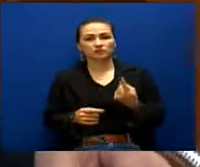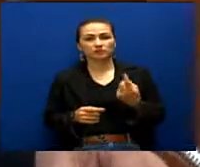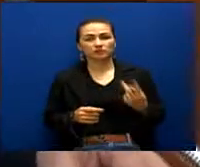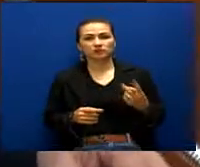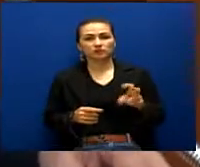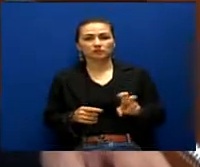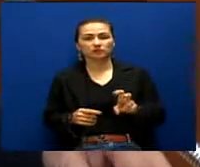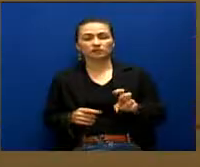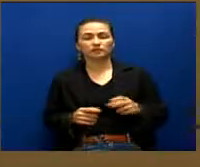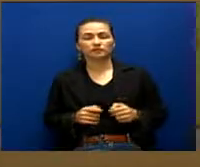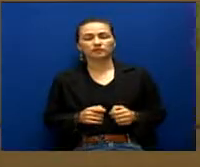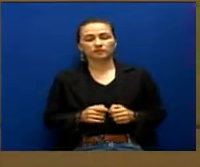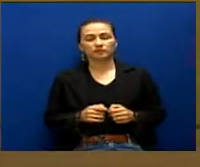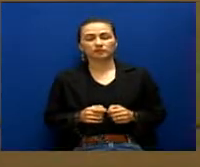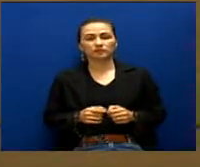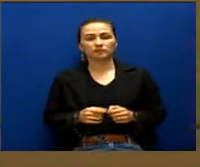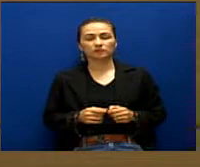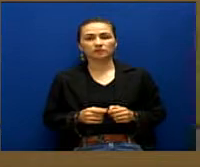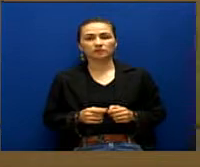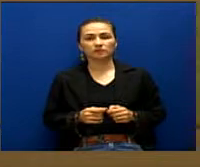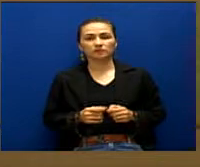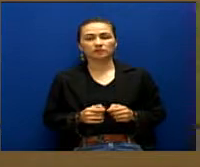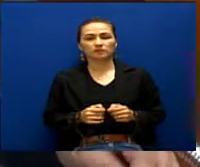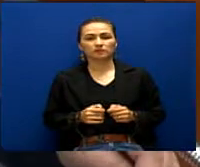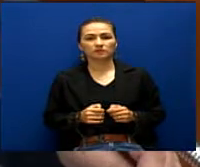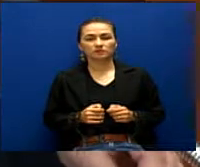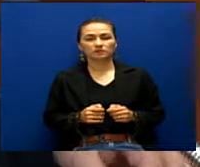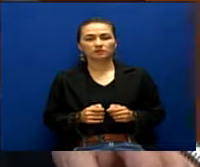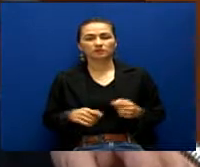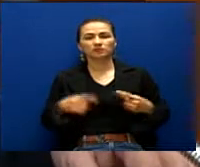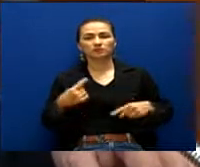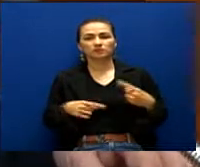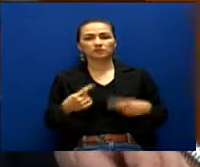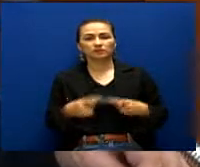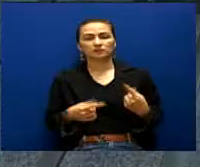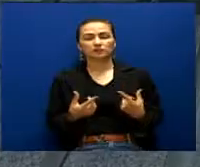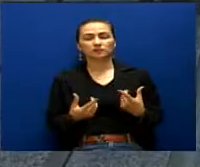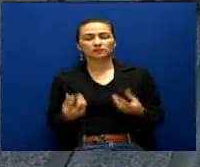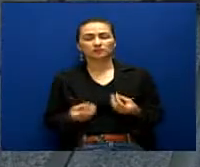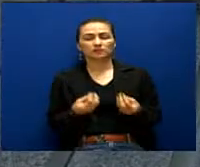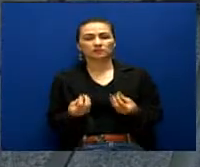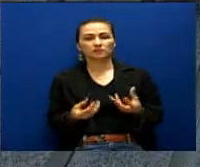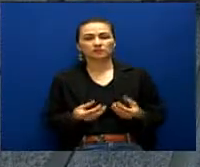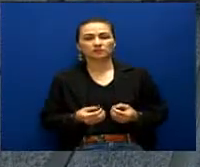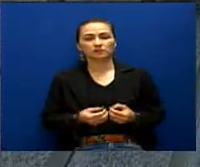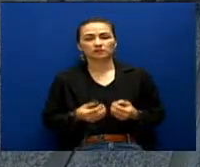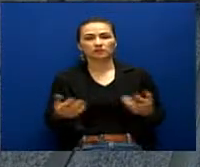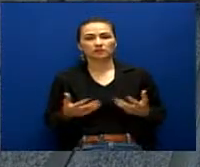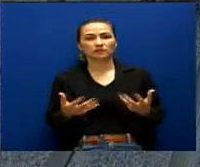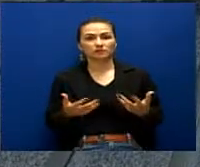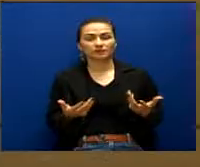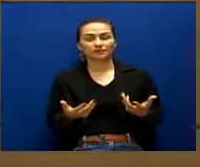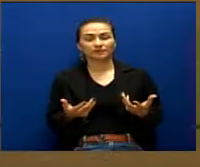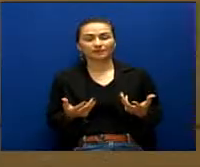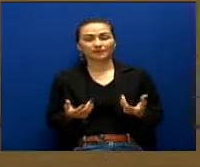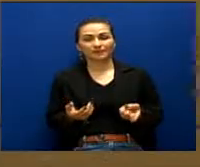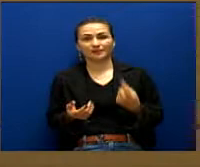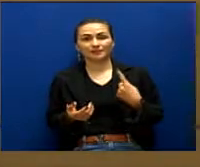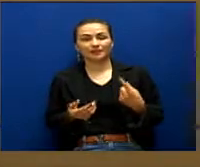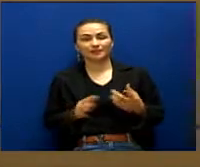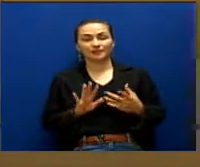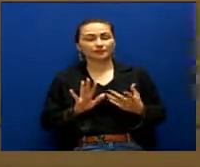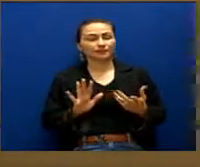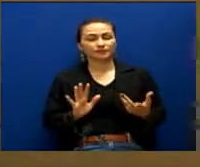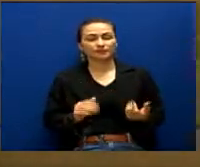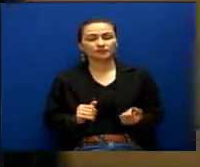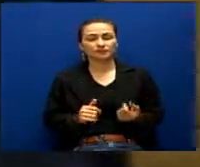dar esse crédito para ele também. Correto. A um meio, no meio da discussão, então foi meio... É, voltou de estar meio assustado, mas já não é mais.